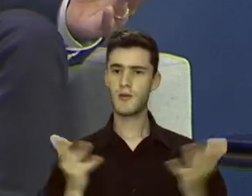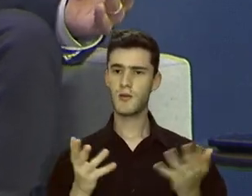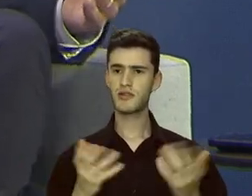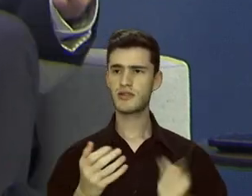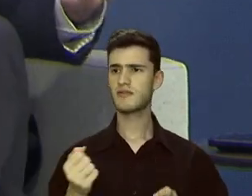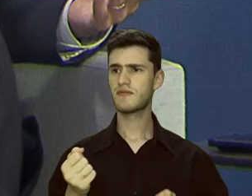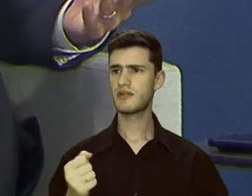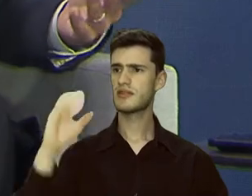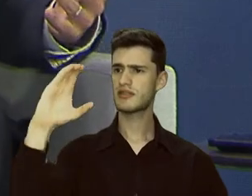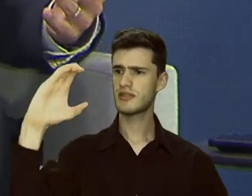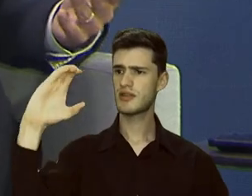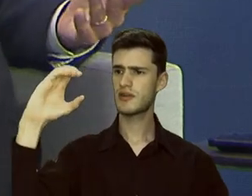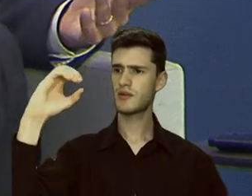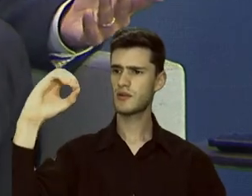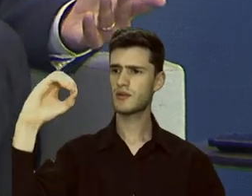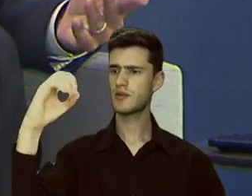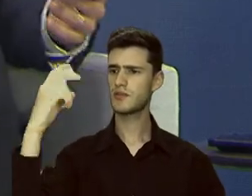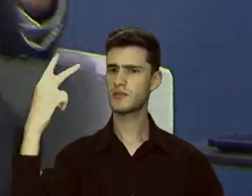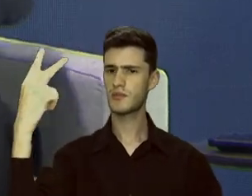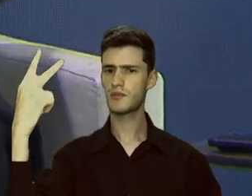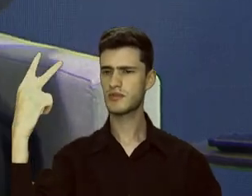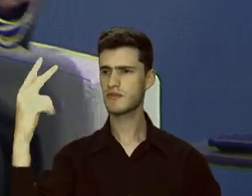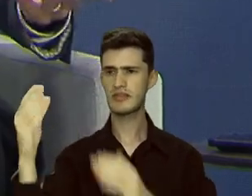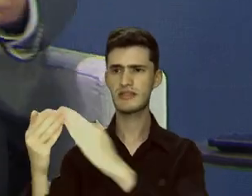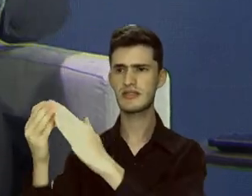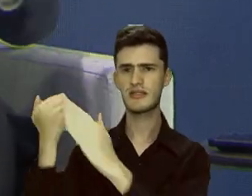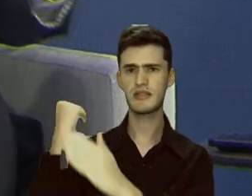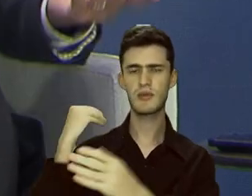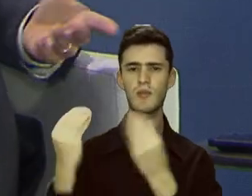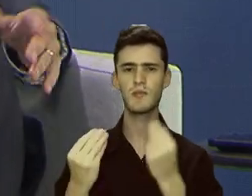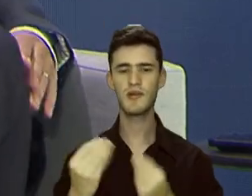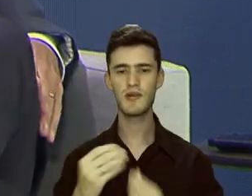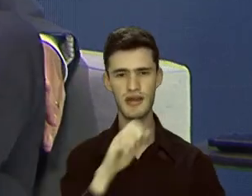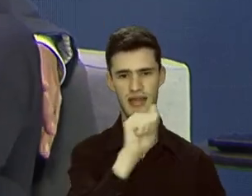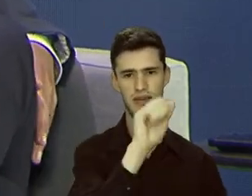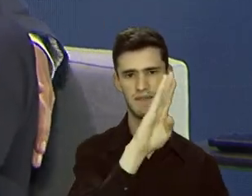com nbs Solutions disso